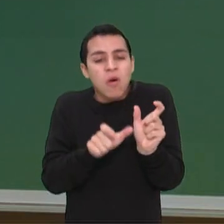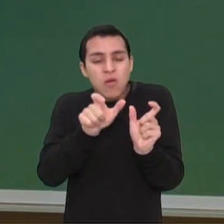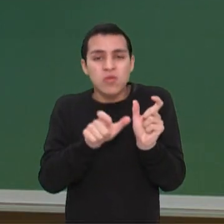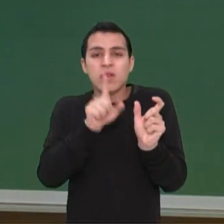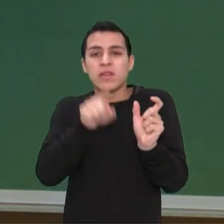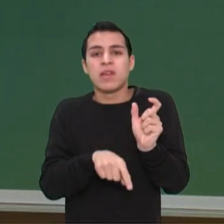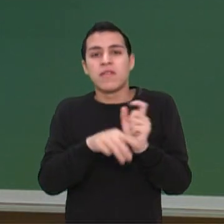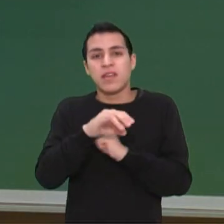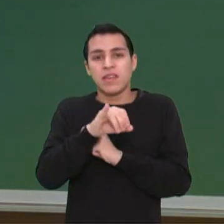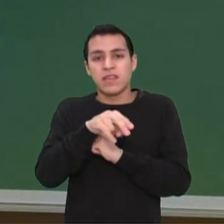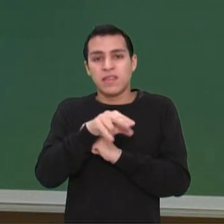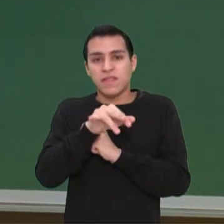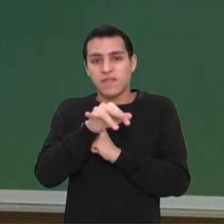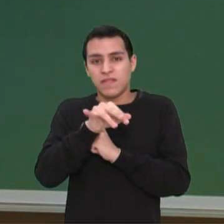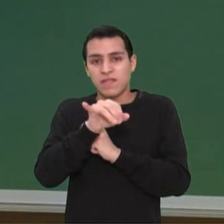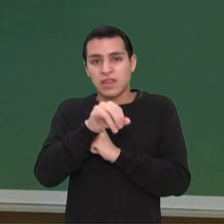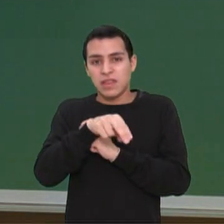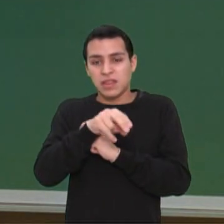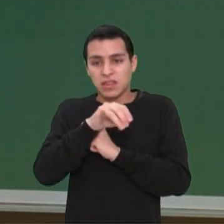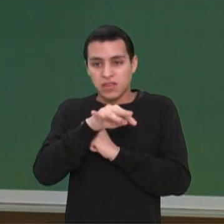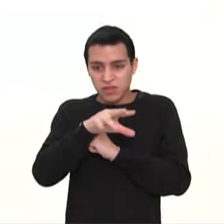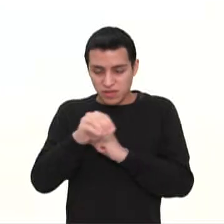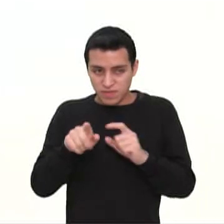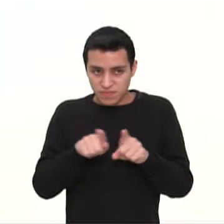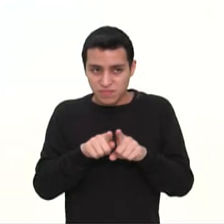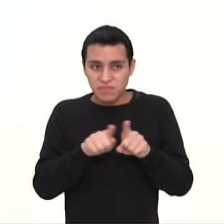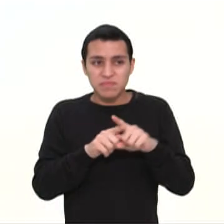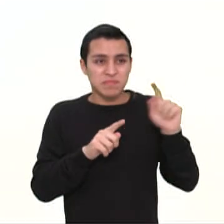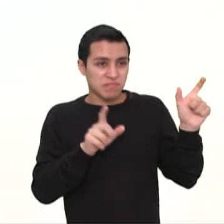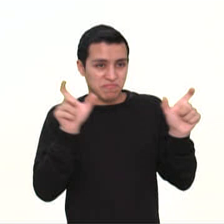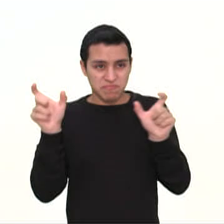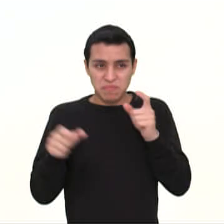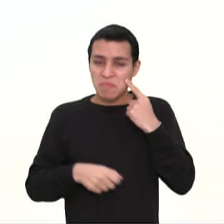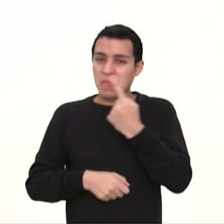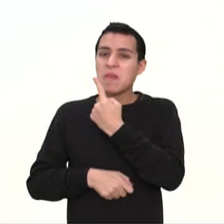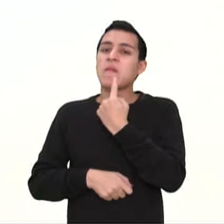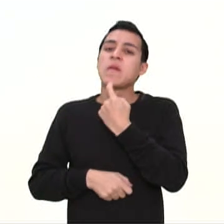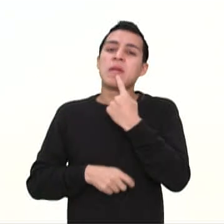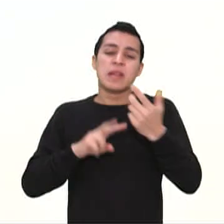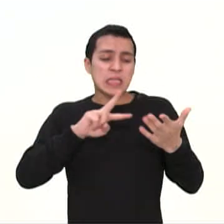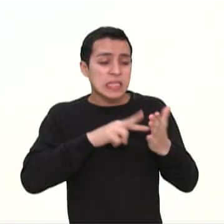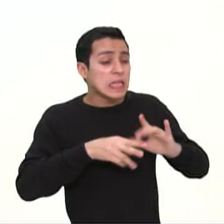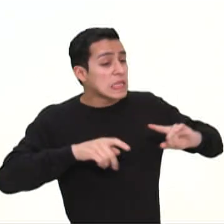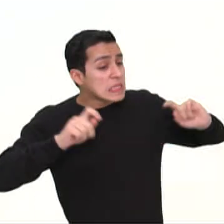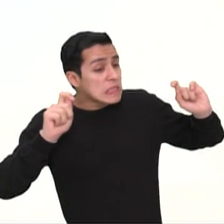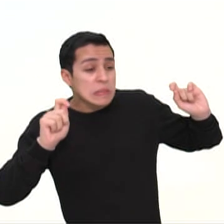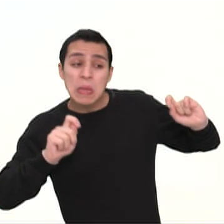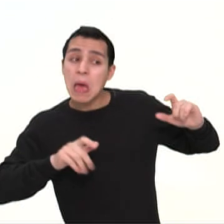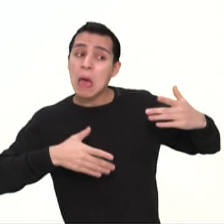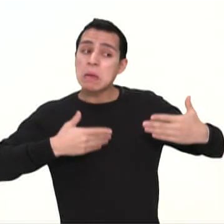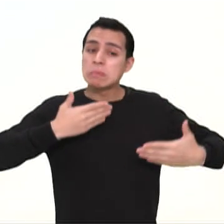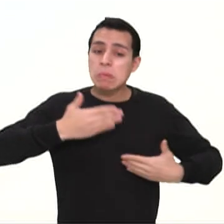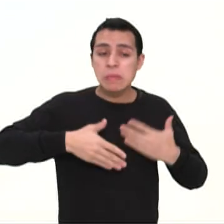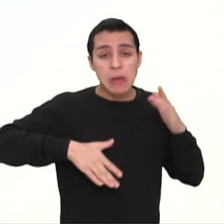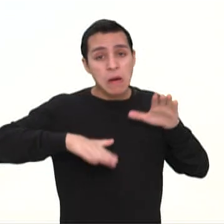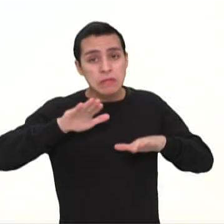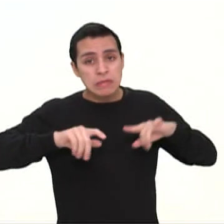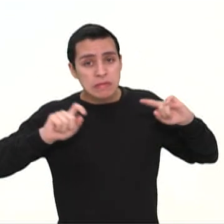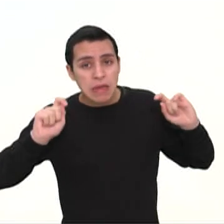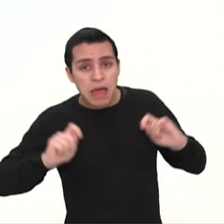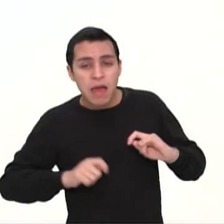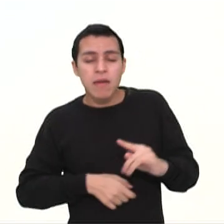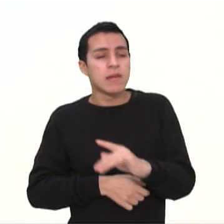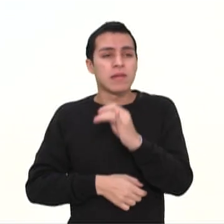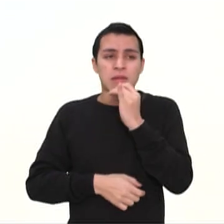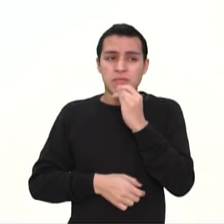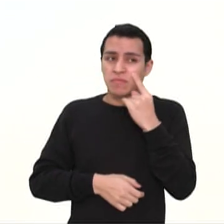Também temos might e could, que expressa uma possibilidade remota. Por